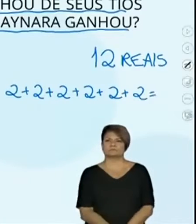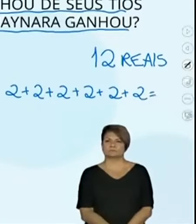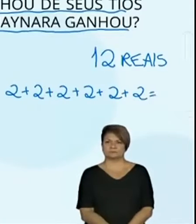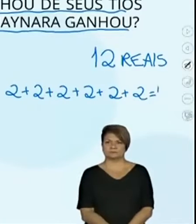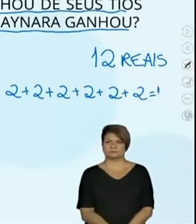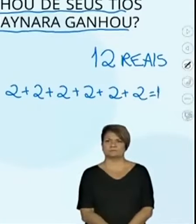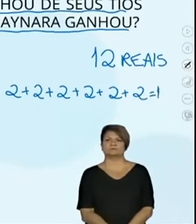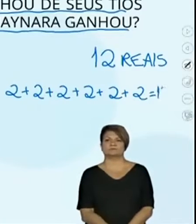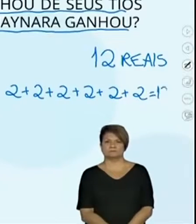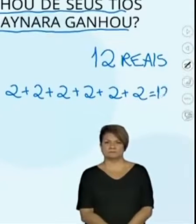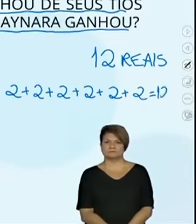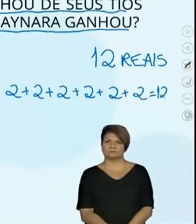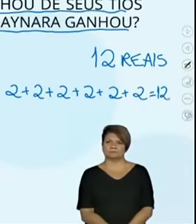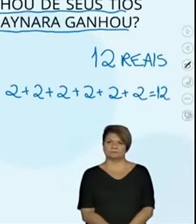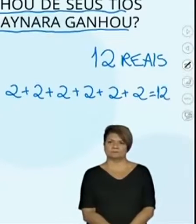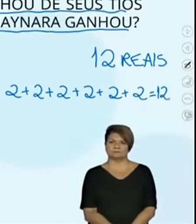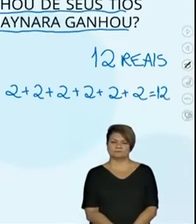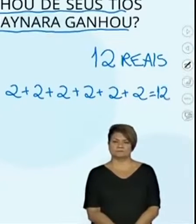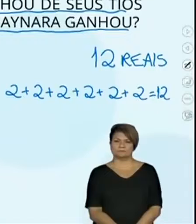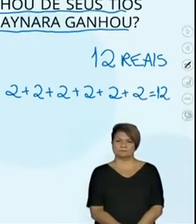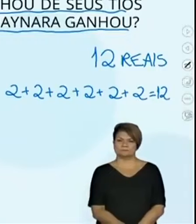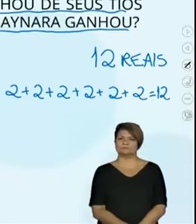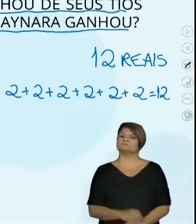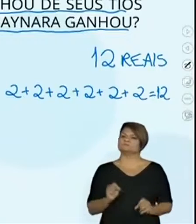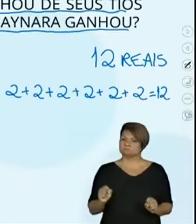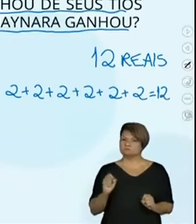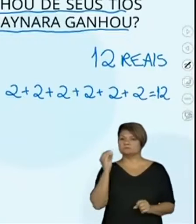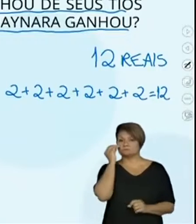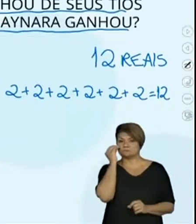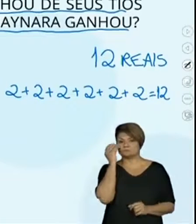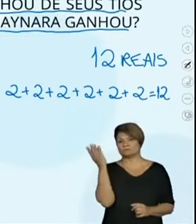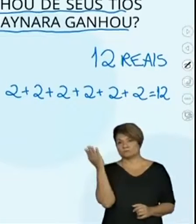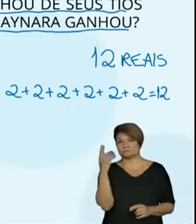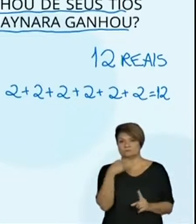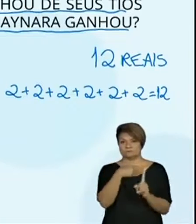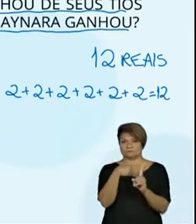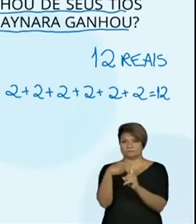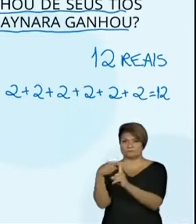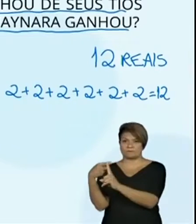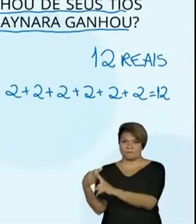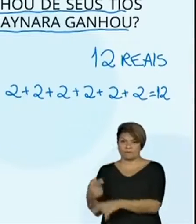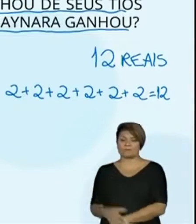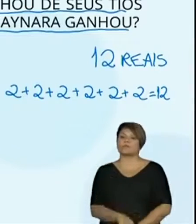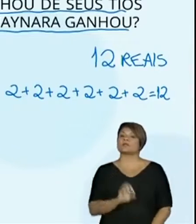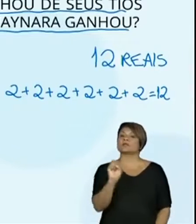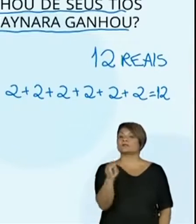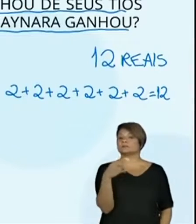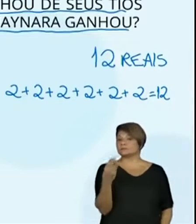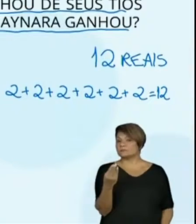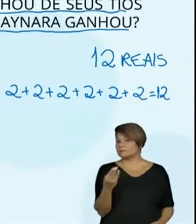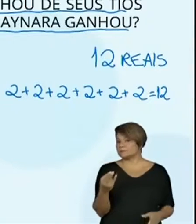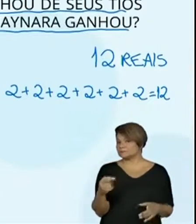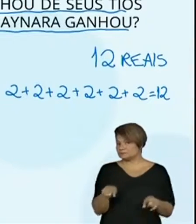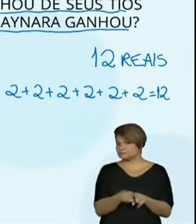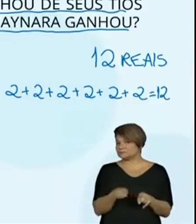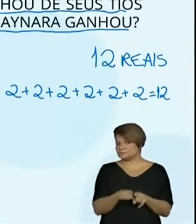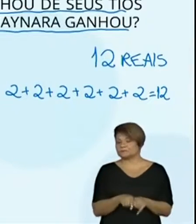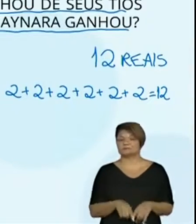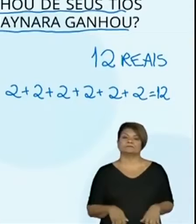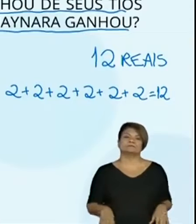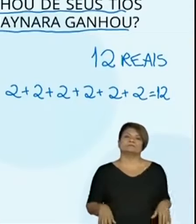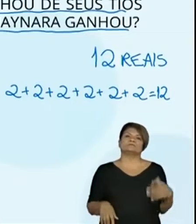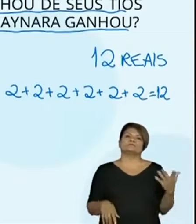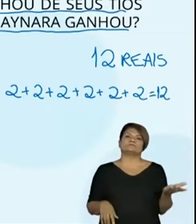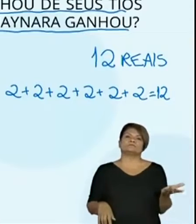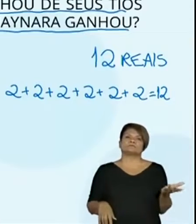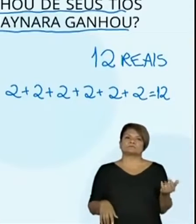2. Igual a 12. Isso. Na adição. Ou poderia fazer aquela contagem, por exemplo, somar